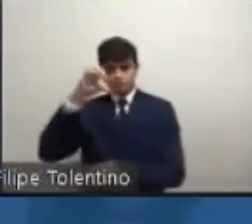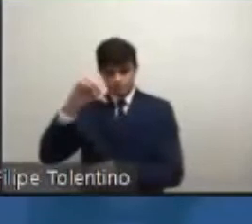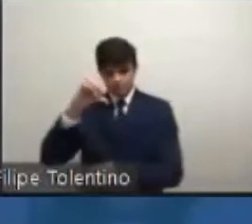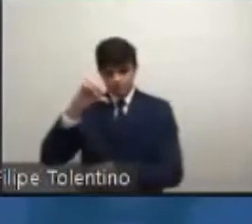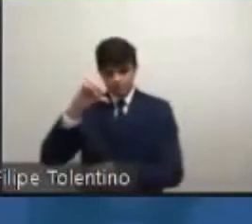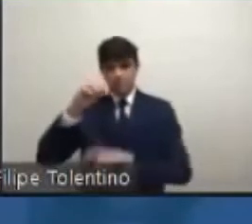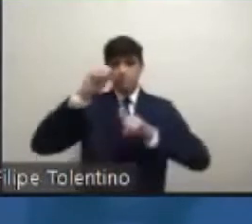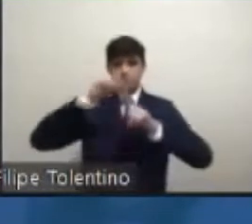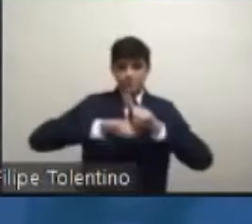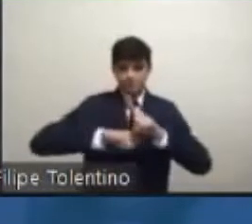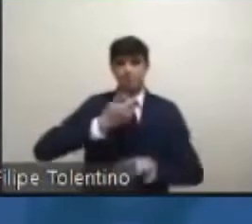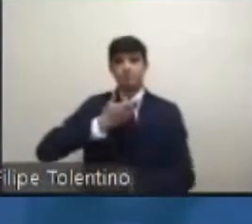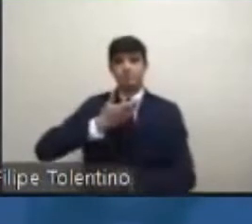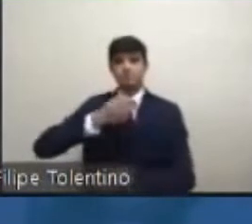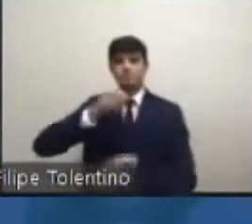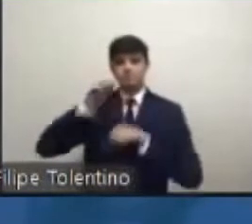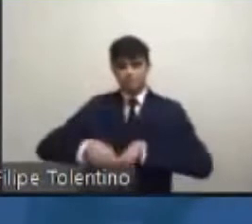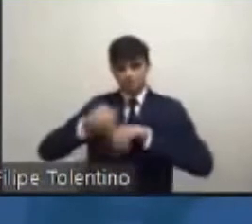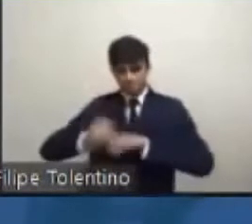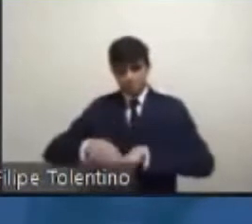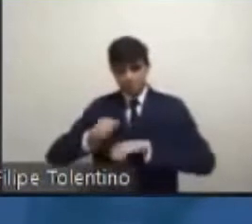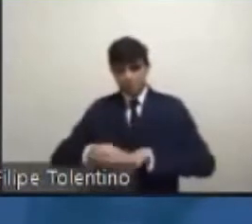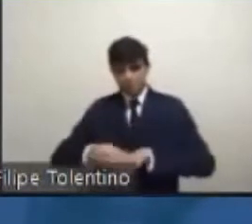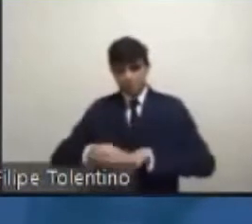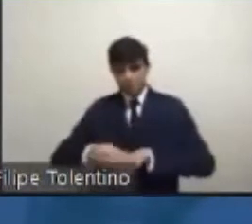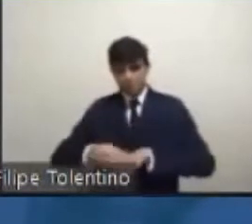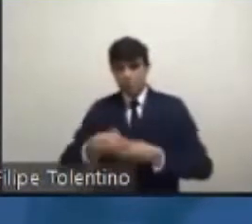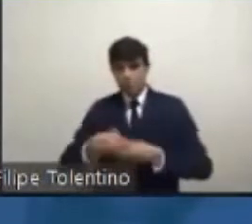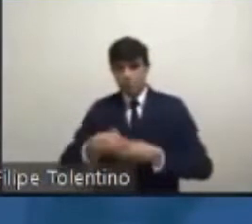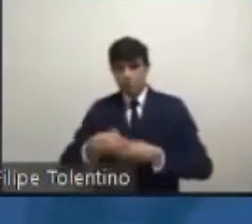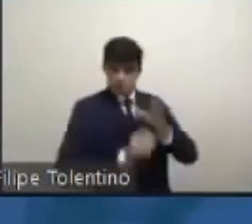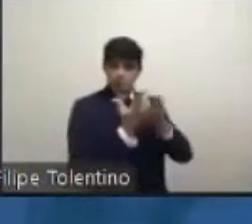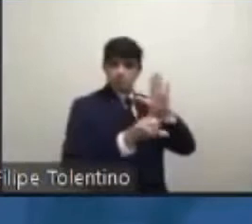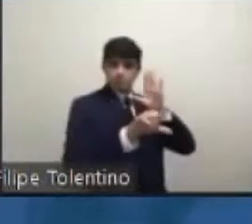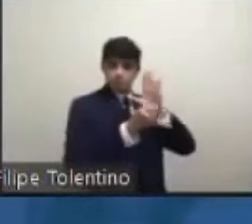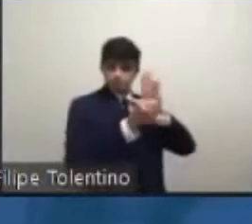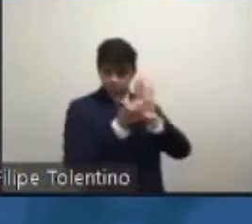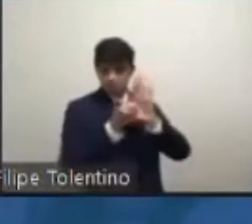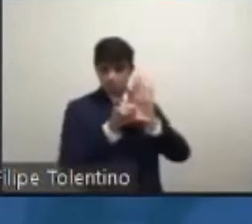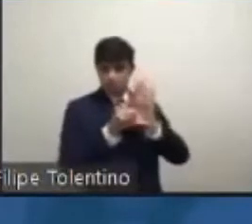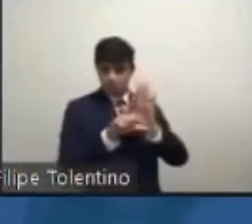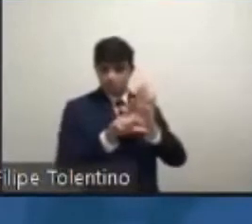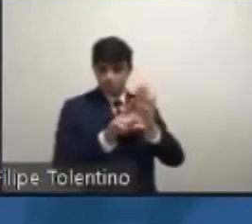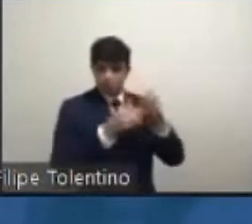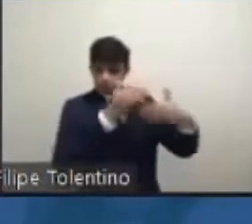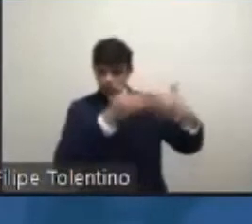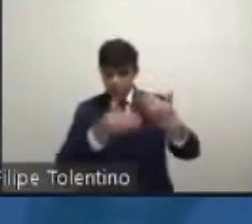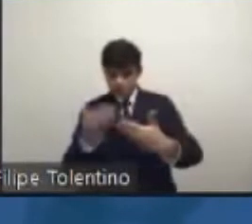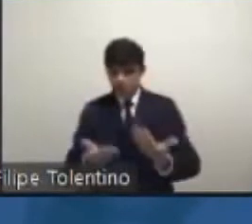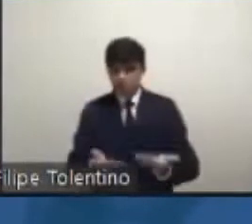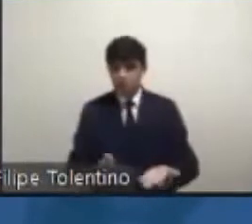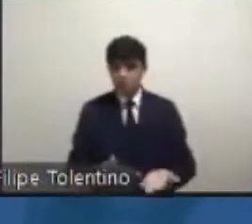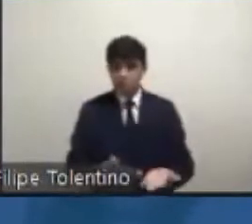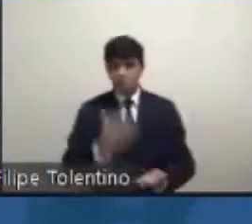aqui do Rio de Janeiro, ela distribuiu essa ADPF junto ao STF. O motivo dela, claro, lá na ação,